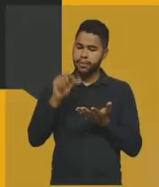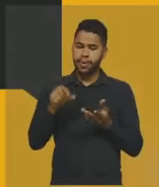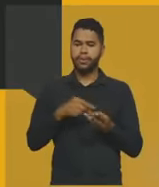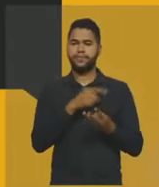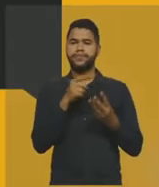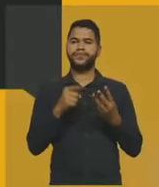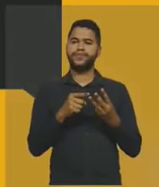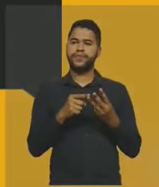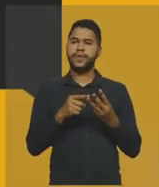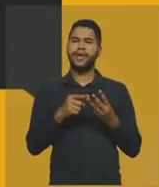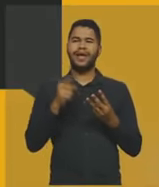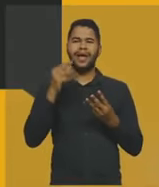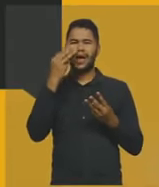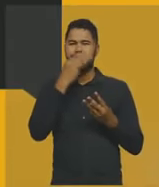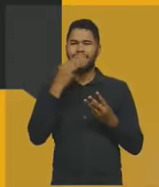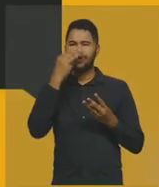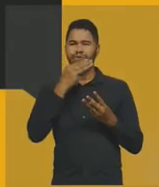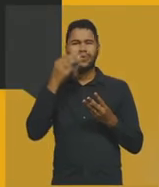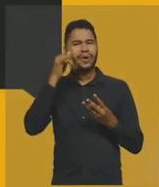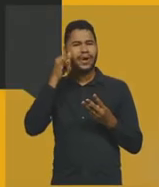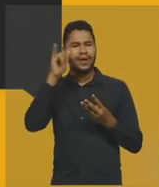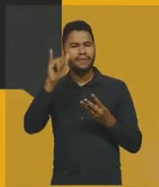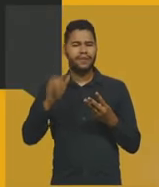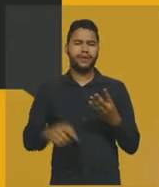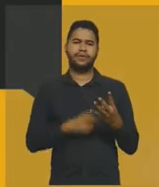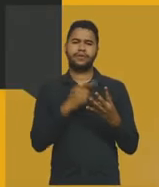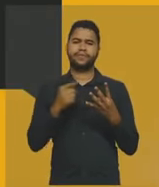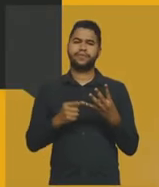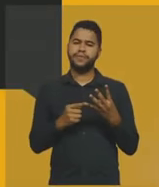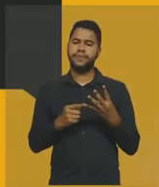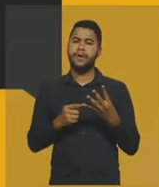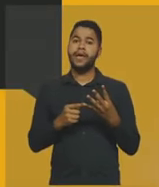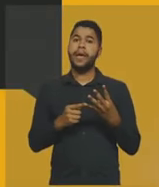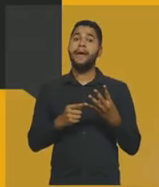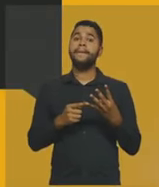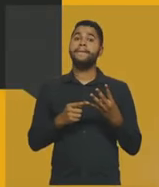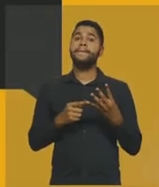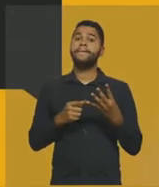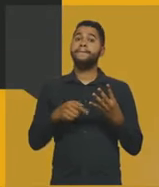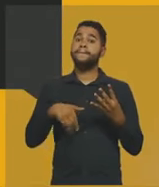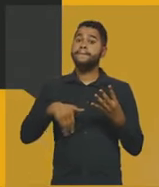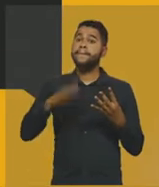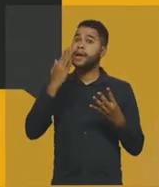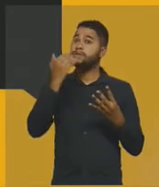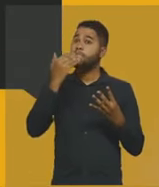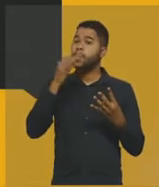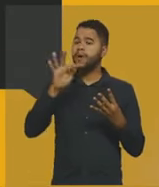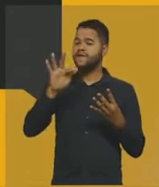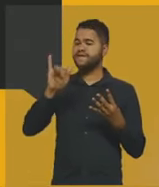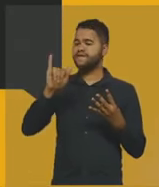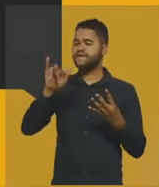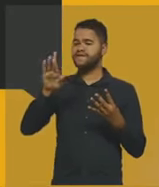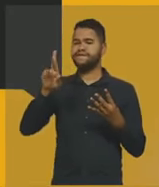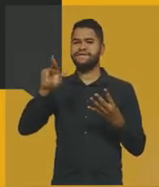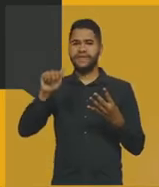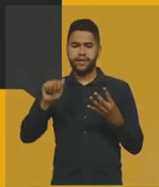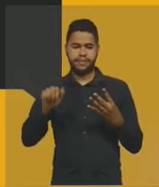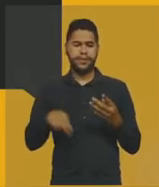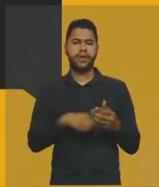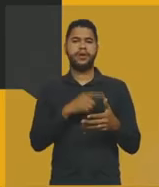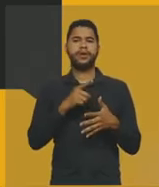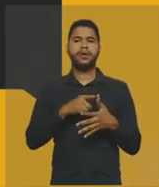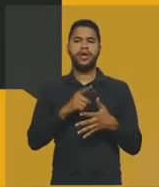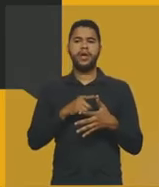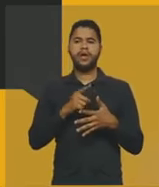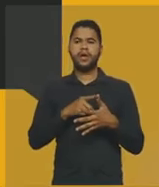sugar, corte o açúcar, eat more fiber, coma mais fibra, cut out processed food, cortar